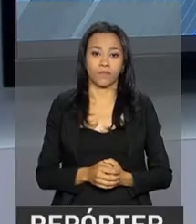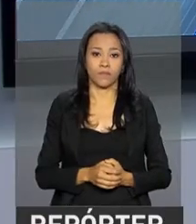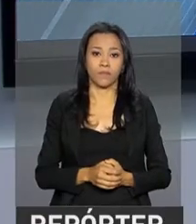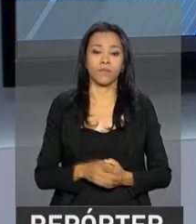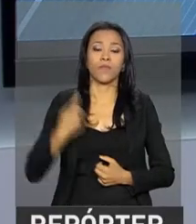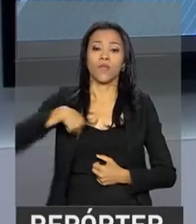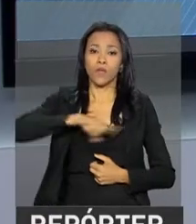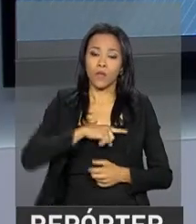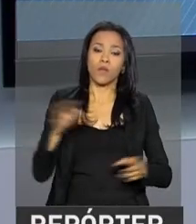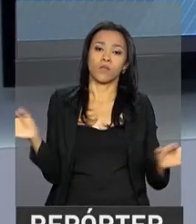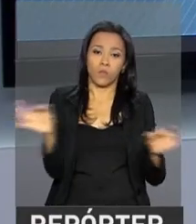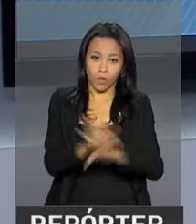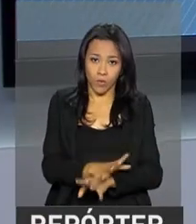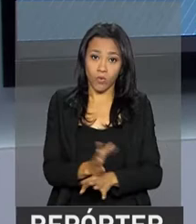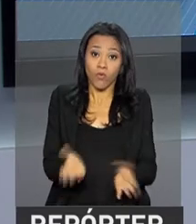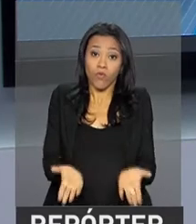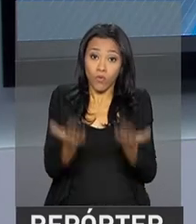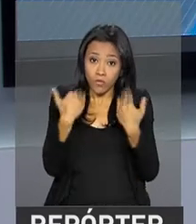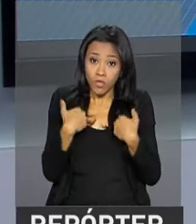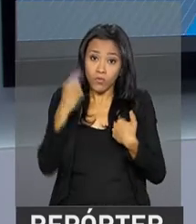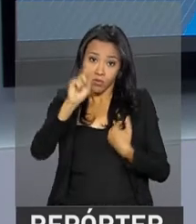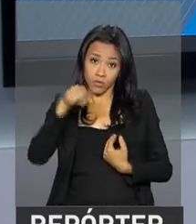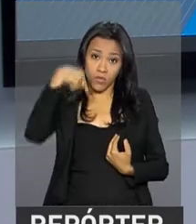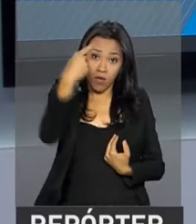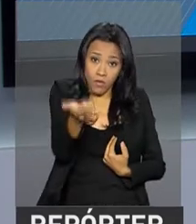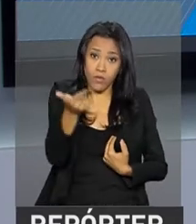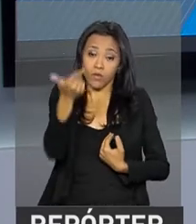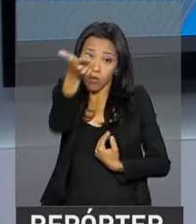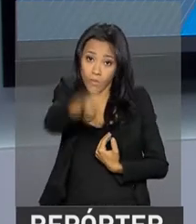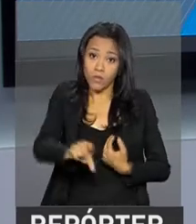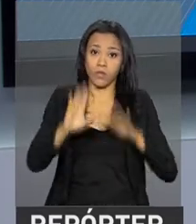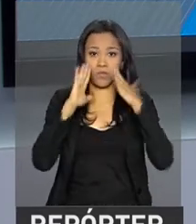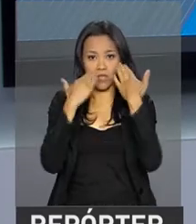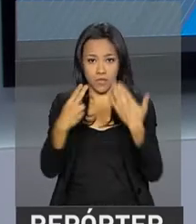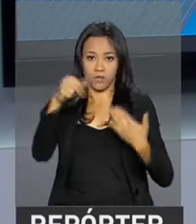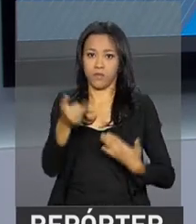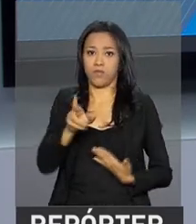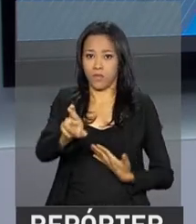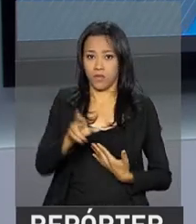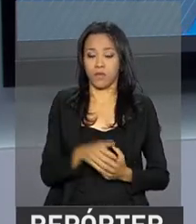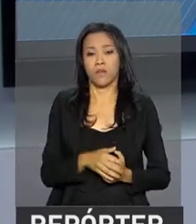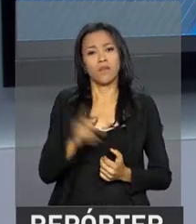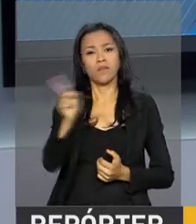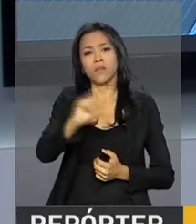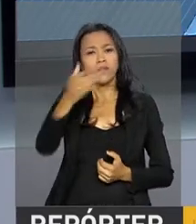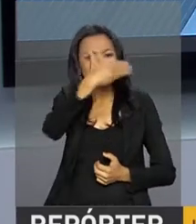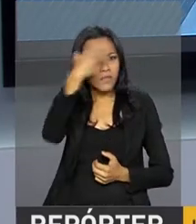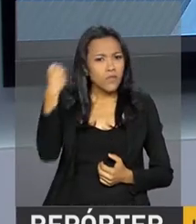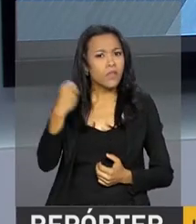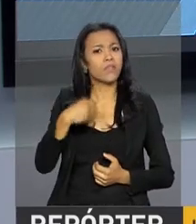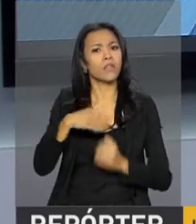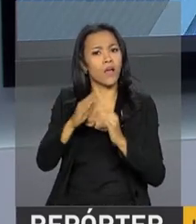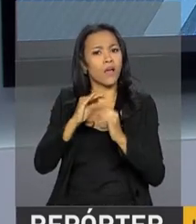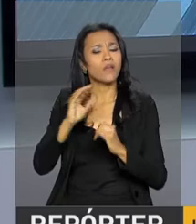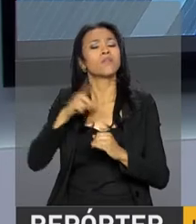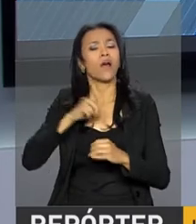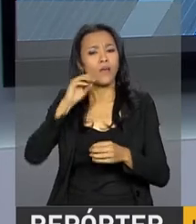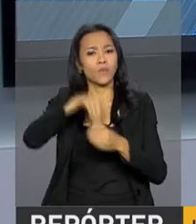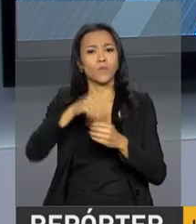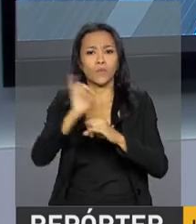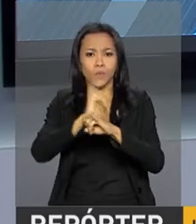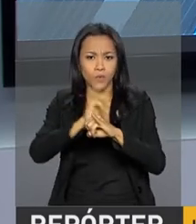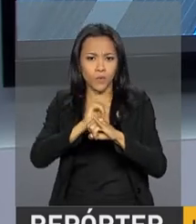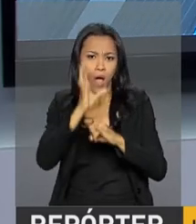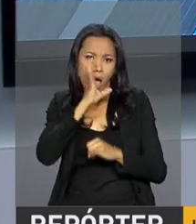E nós ficamos por aqui. Voltamos em uma hora na próxima edição do Repórter NBR. Não esqueça que nossas reportagens estão no